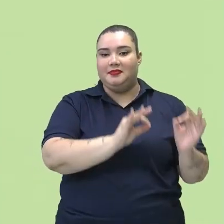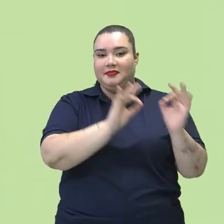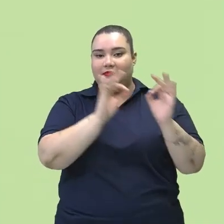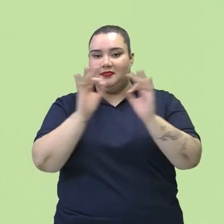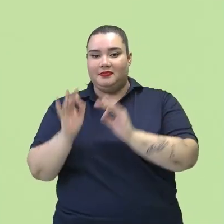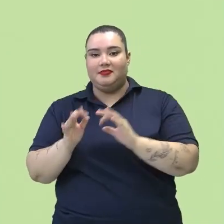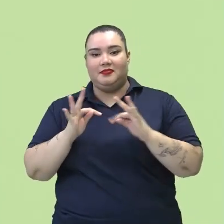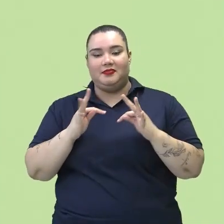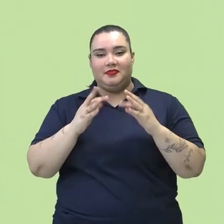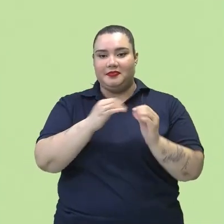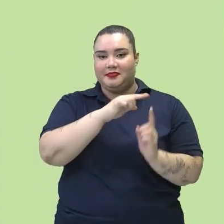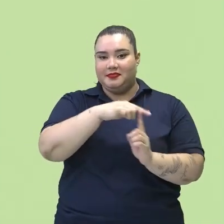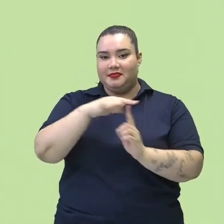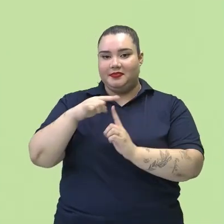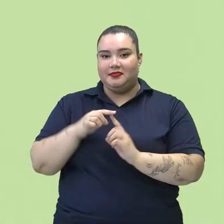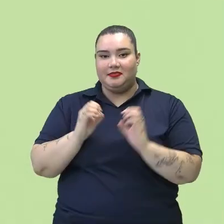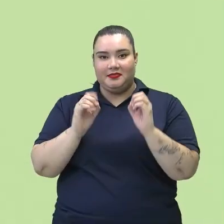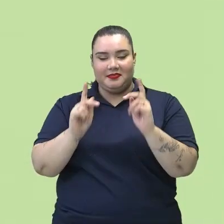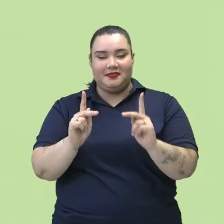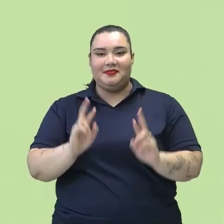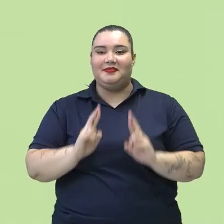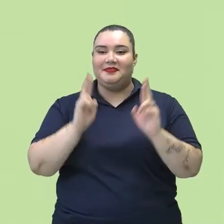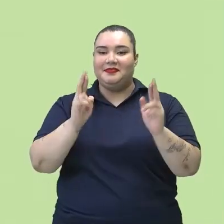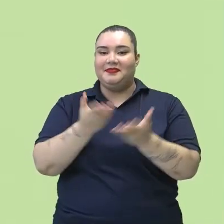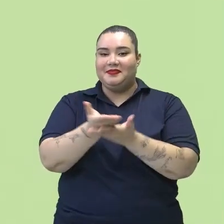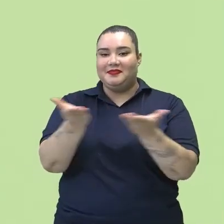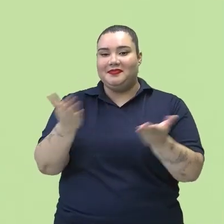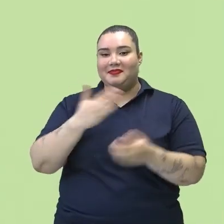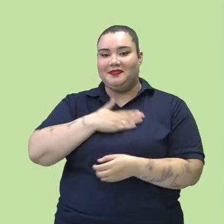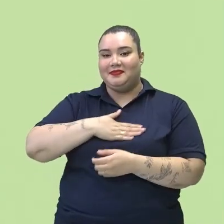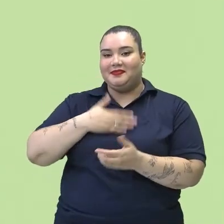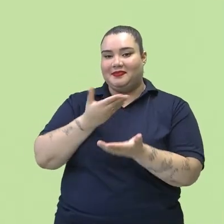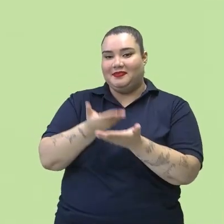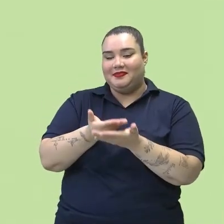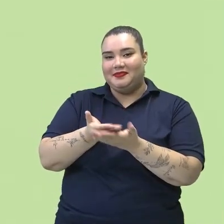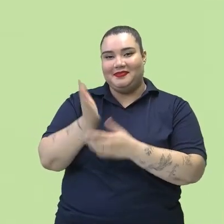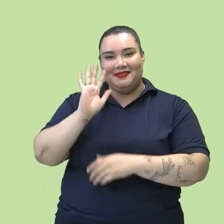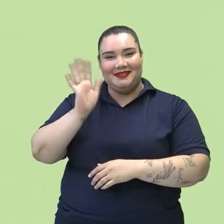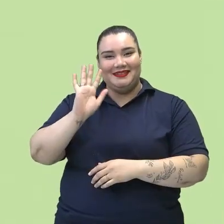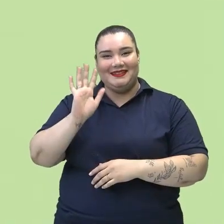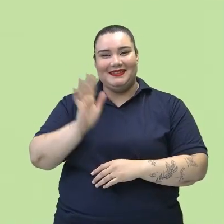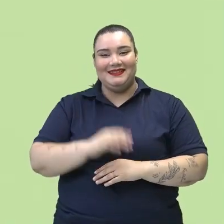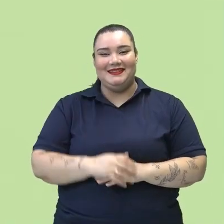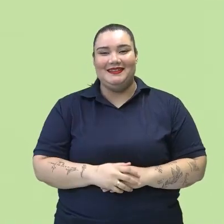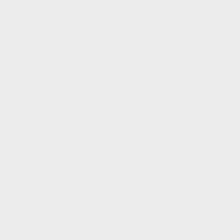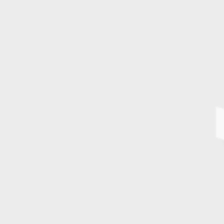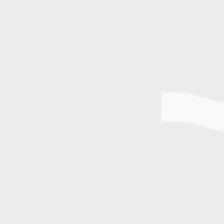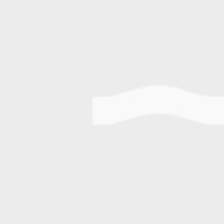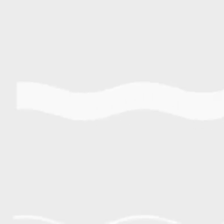de todos esses indivíduos. Espero que vocês tenham gostado da nossa aula e até a próxima.